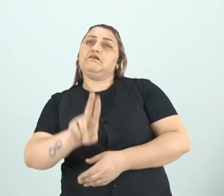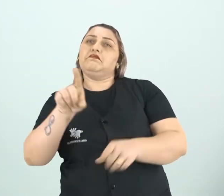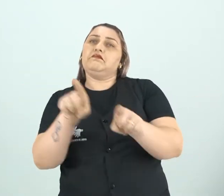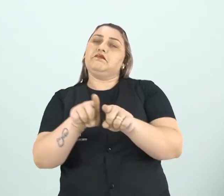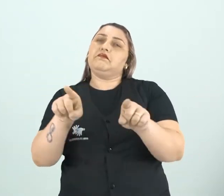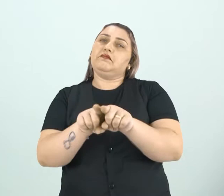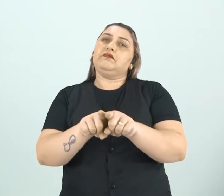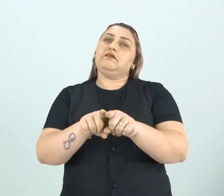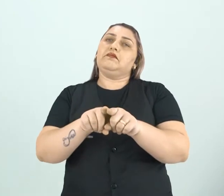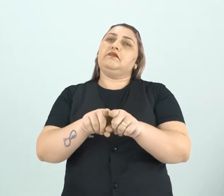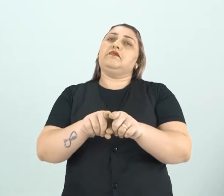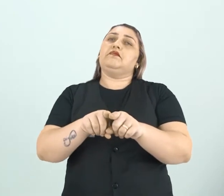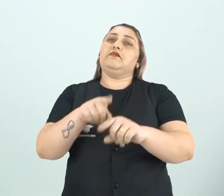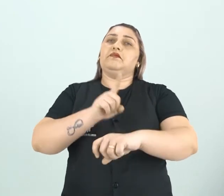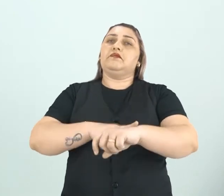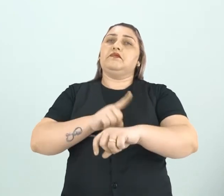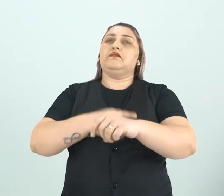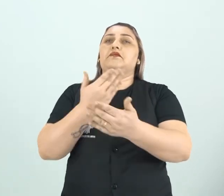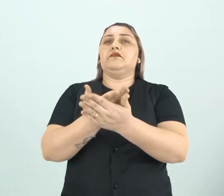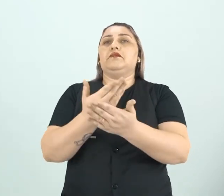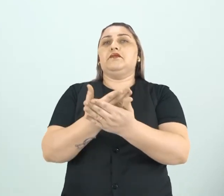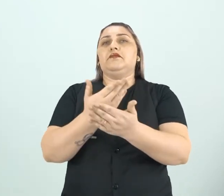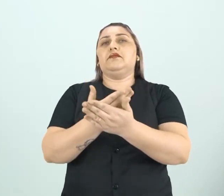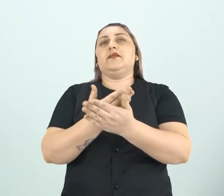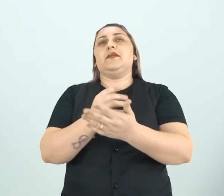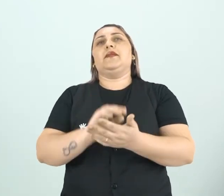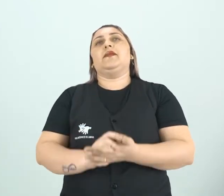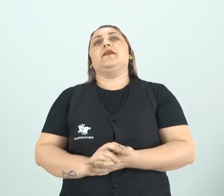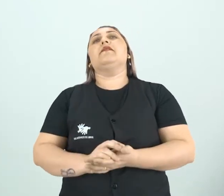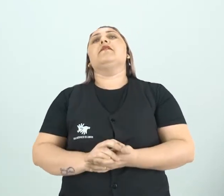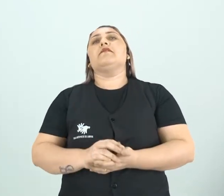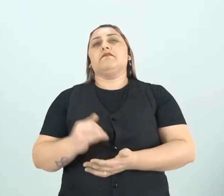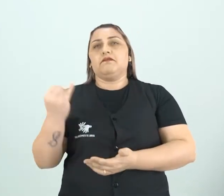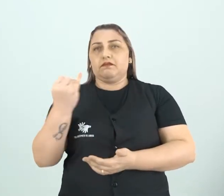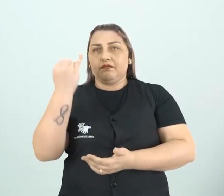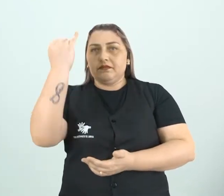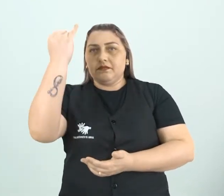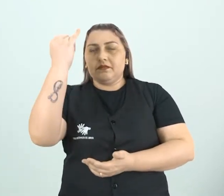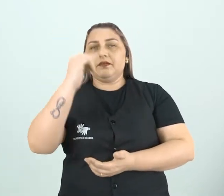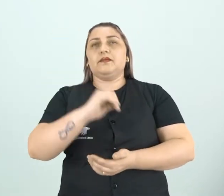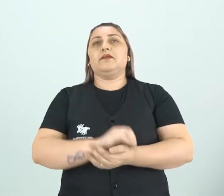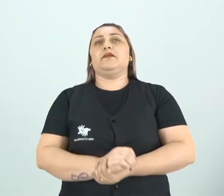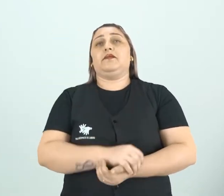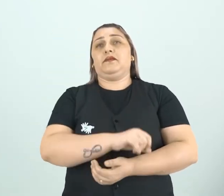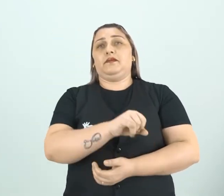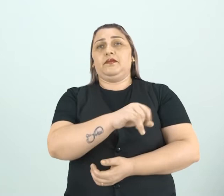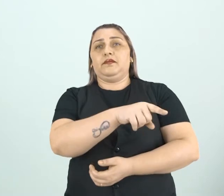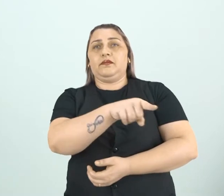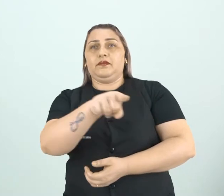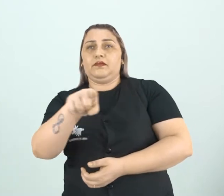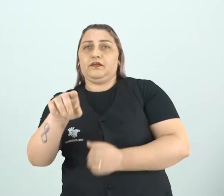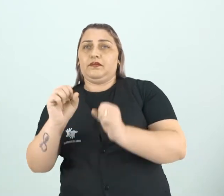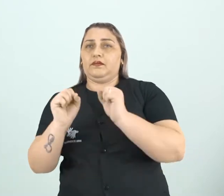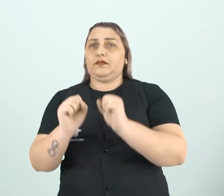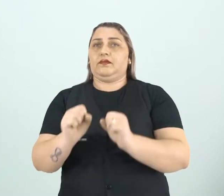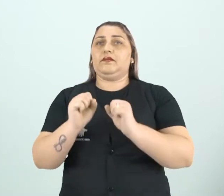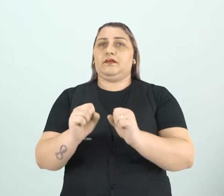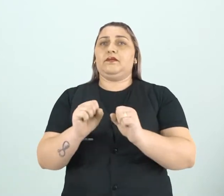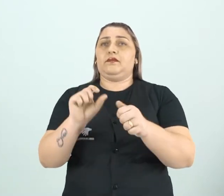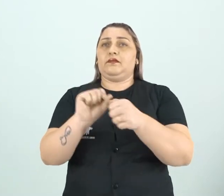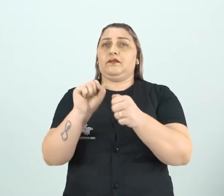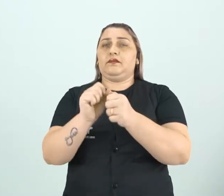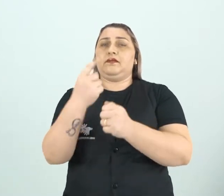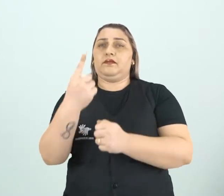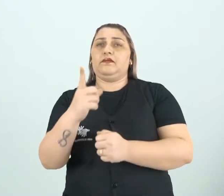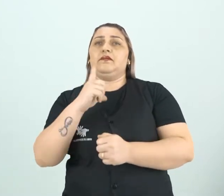jogos, o tempo de estudo que eu levo. Então, ela é muito necessária. Se vocês puderem